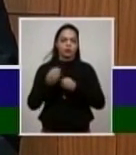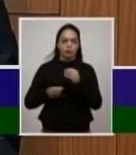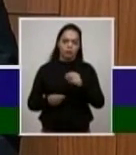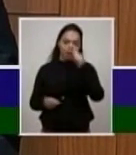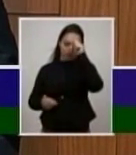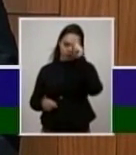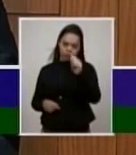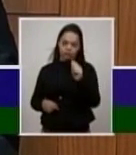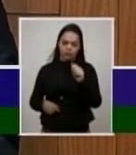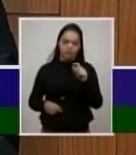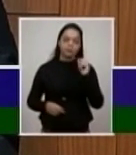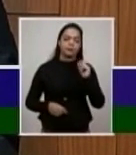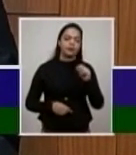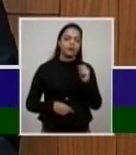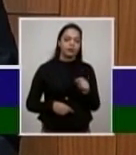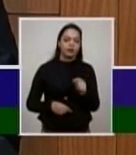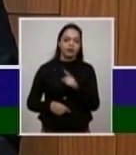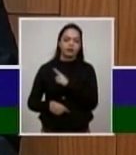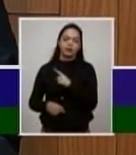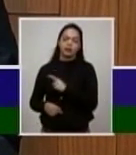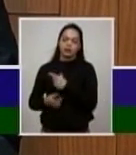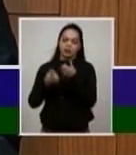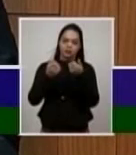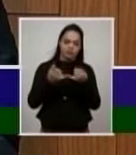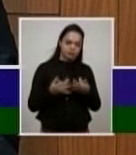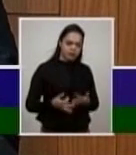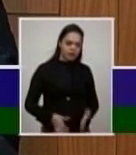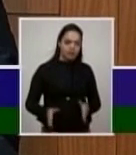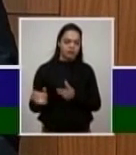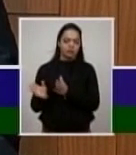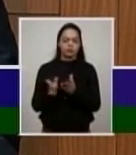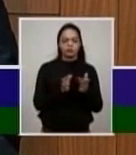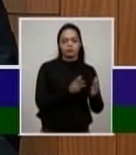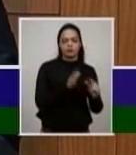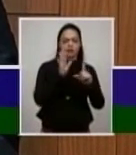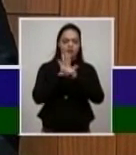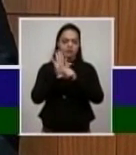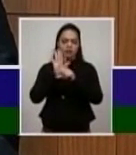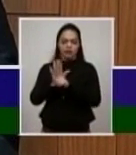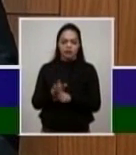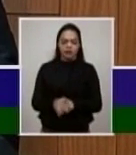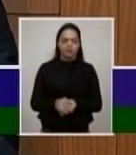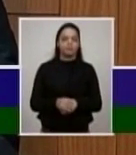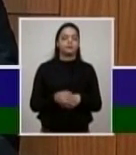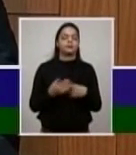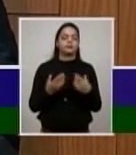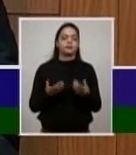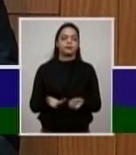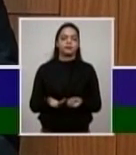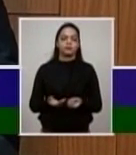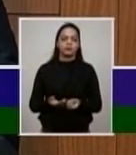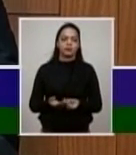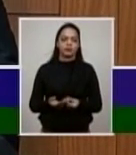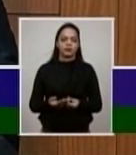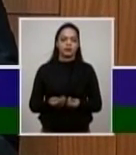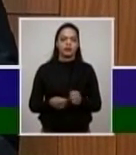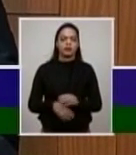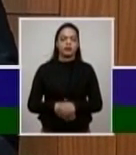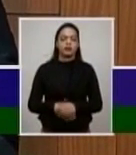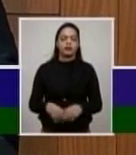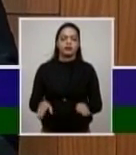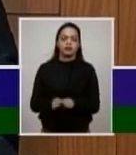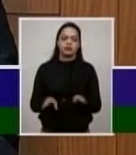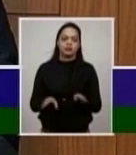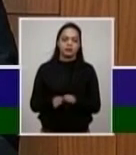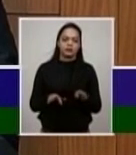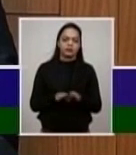coautora para que preste suas informações no prazo legal e a seguir, abrindo-se vista dos